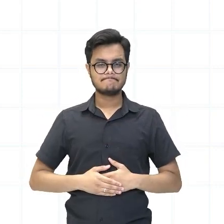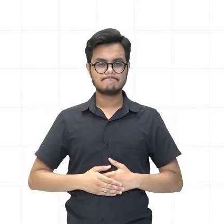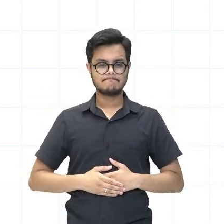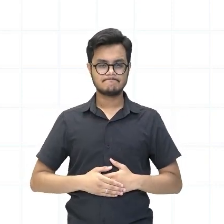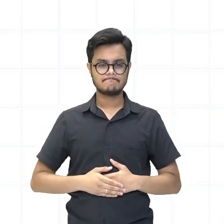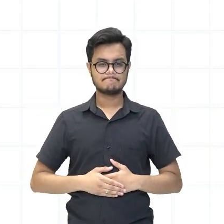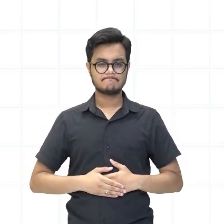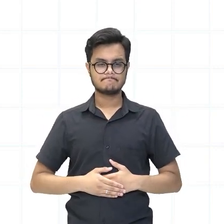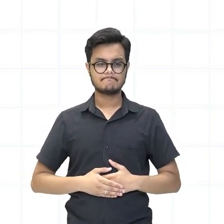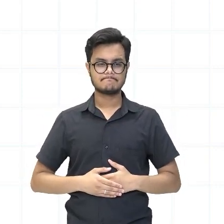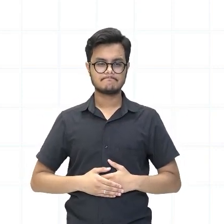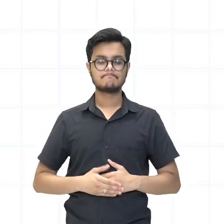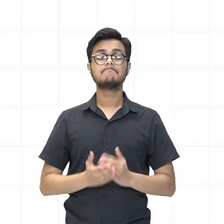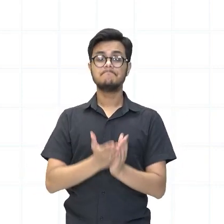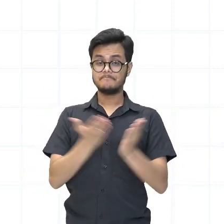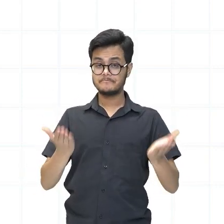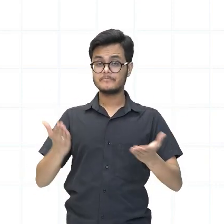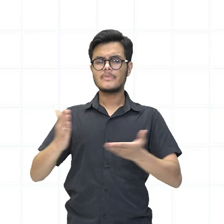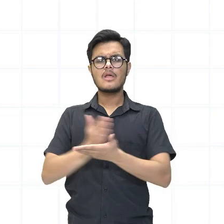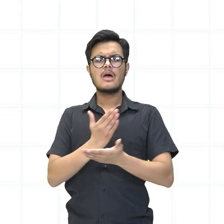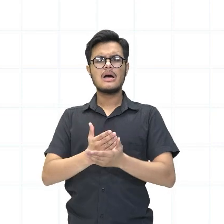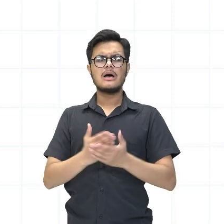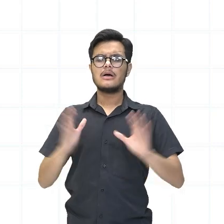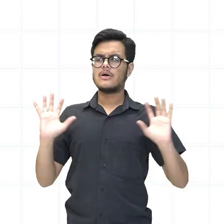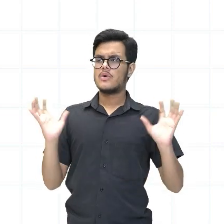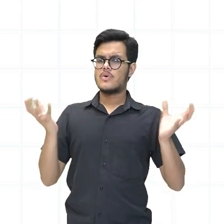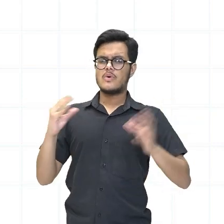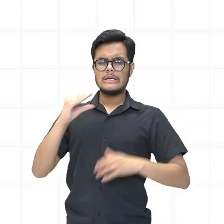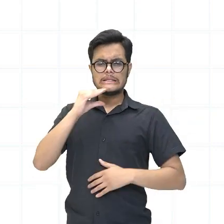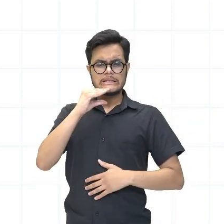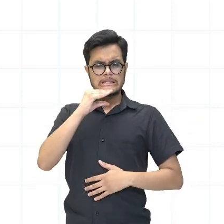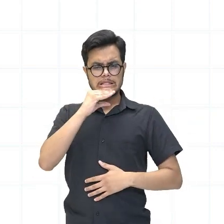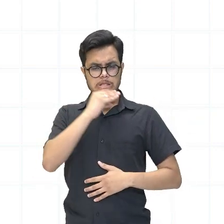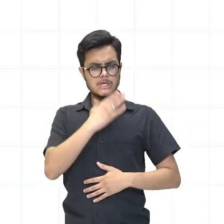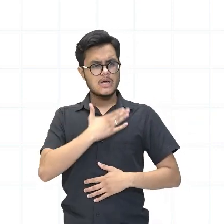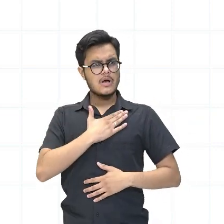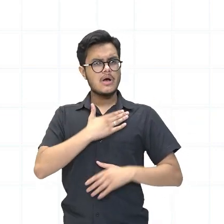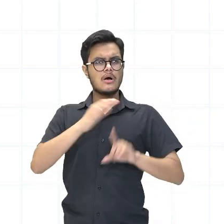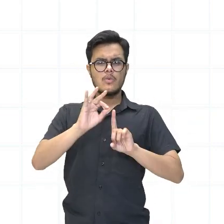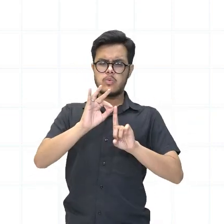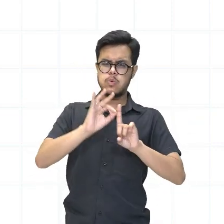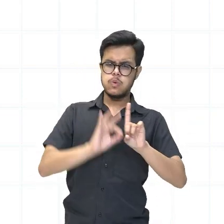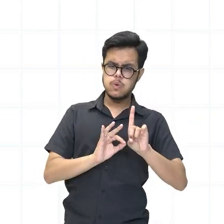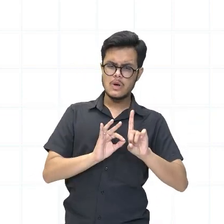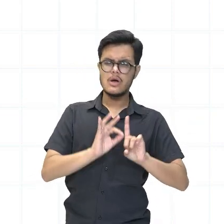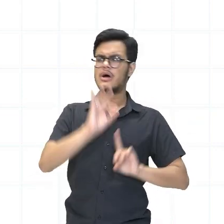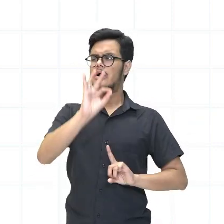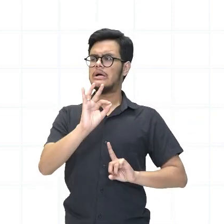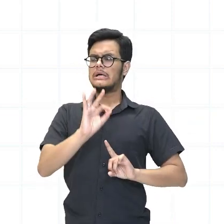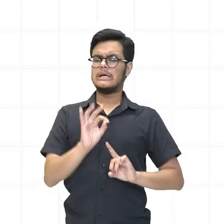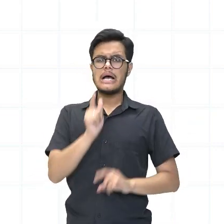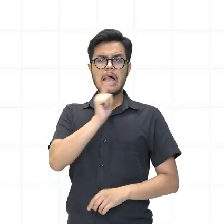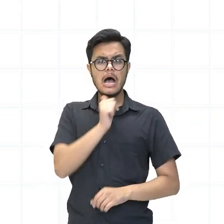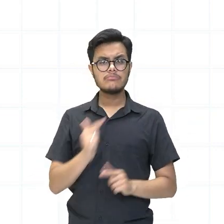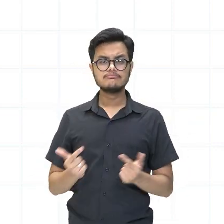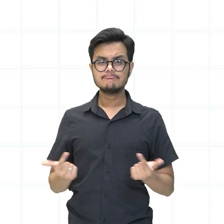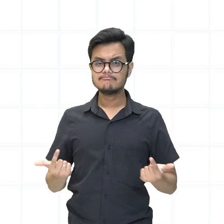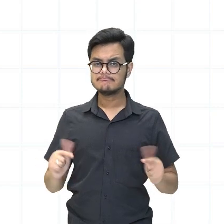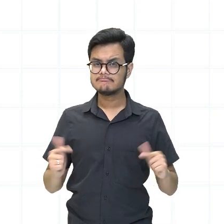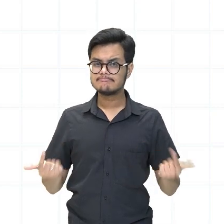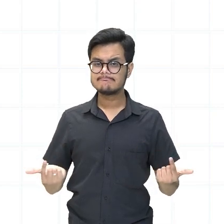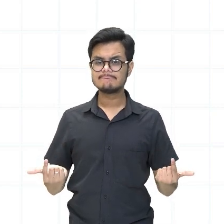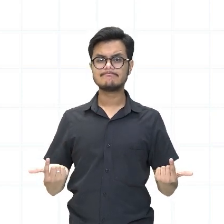clima. Ondas de calor, quedas bruscas na temperatura, falta de água e ausência de